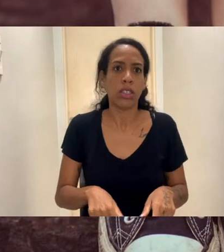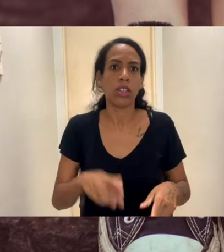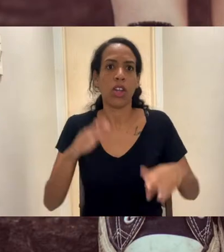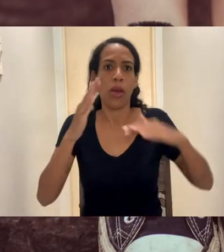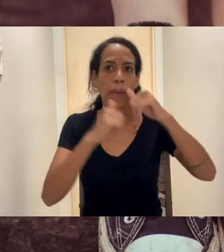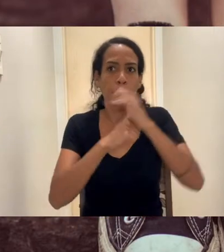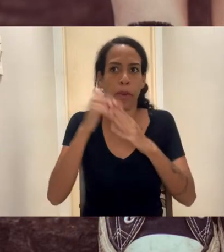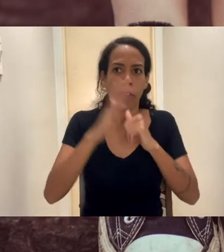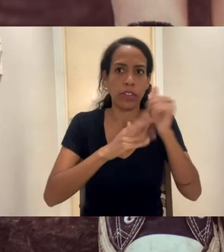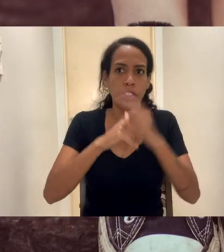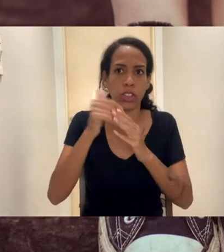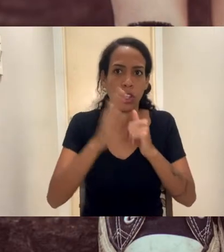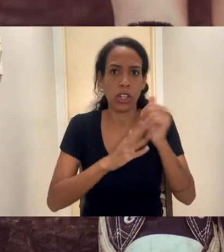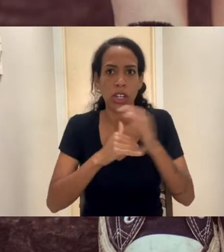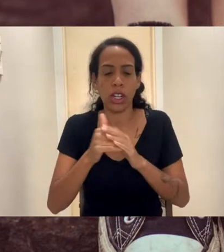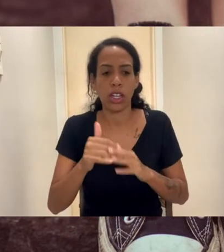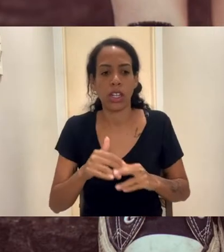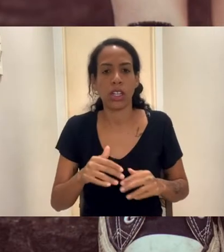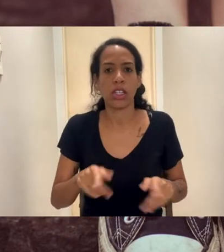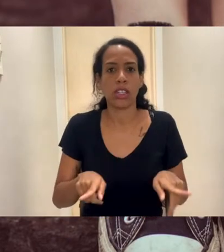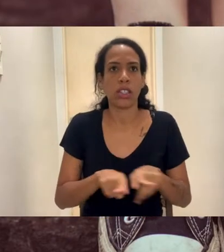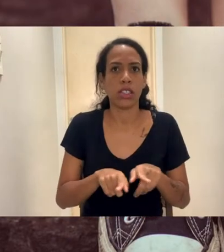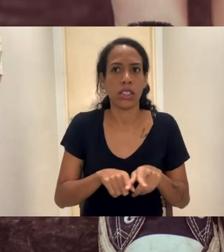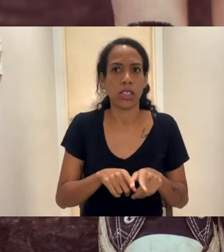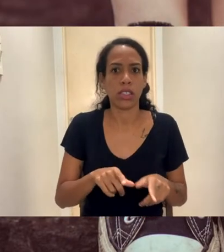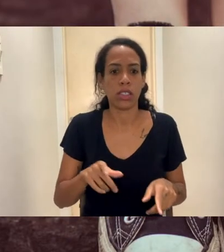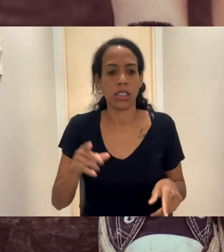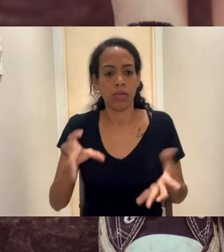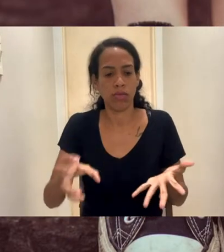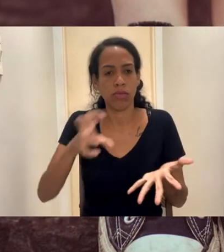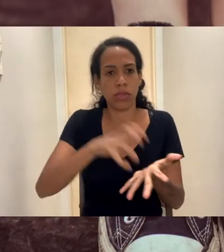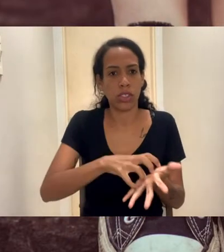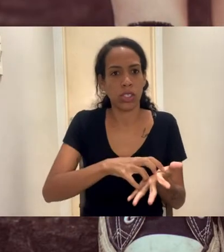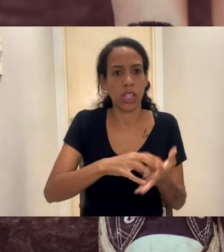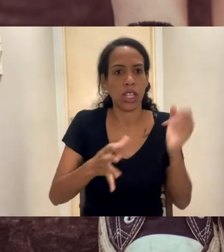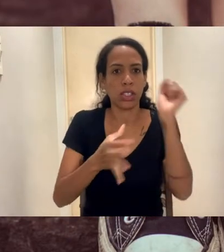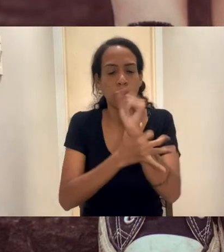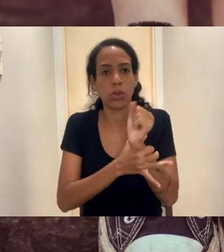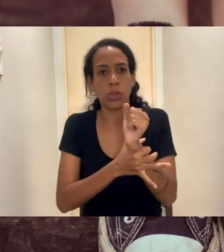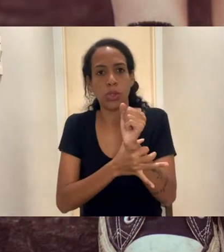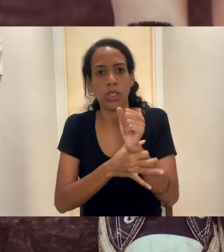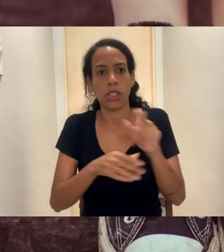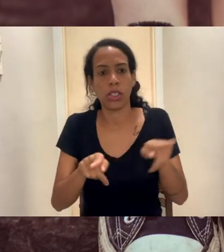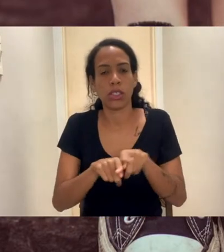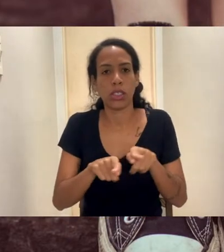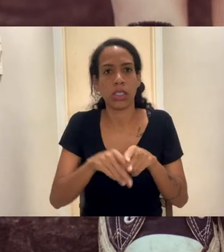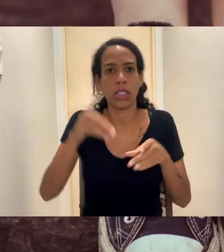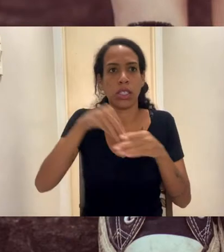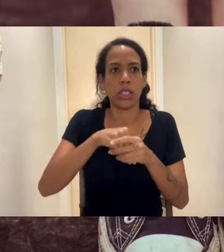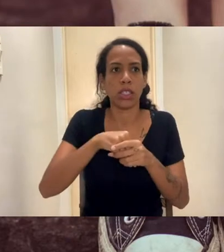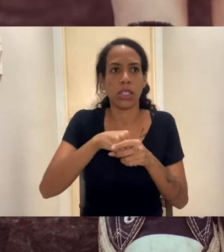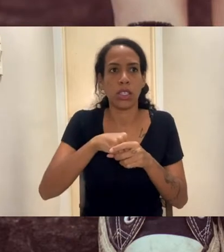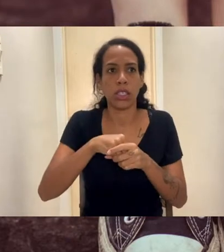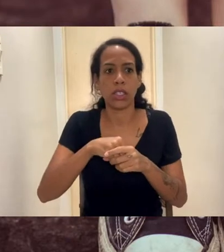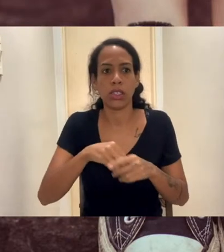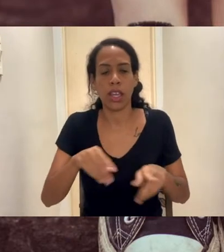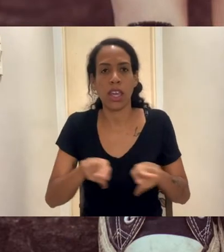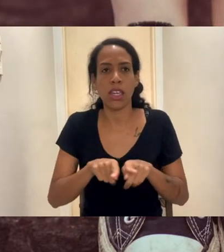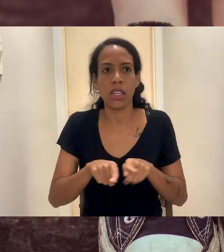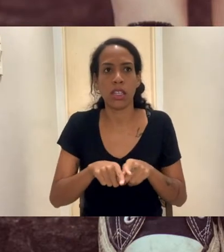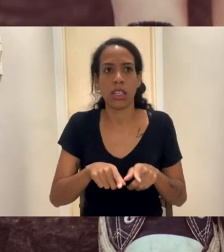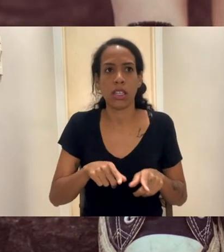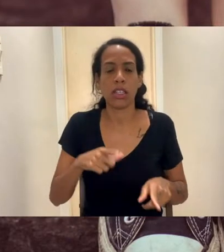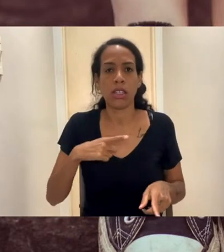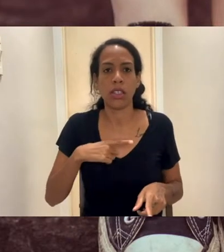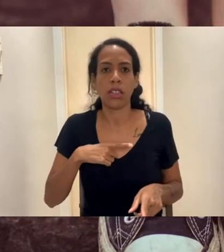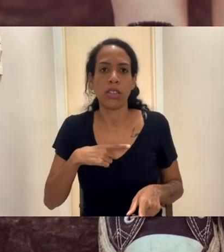com a tentativa de militarização, de implementação da segurança pública dentro do sistema socioeducativo. Então,